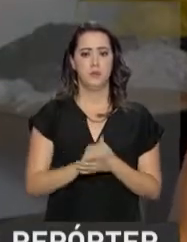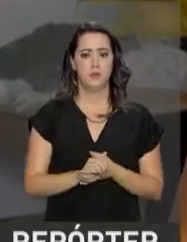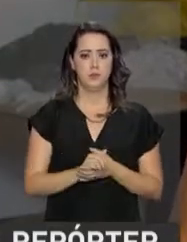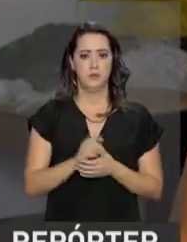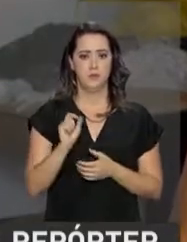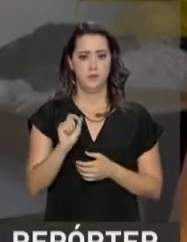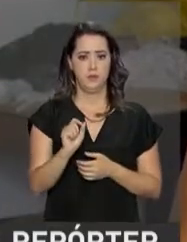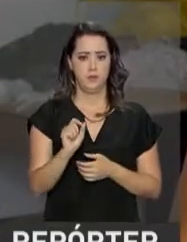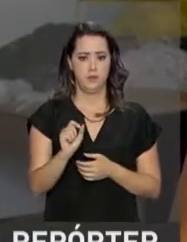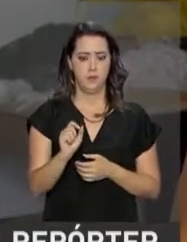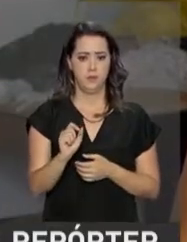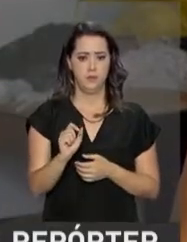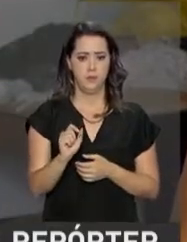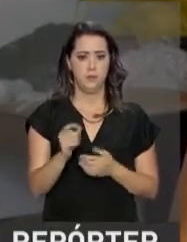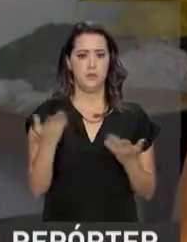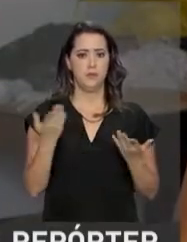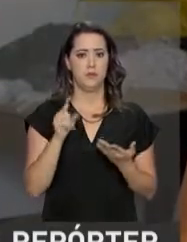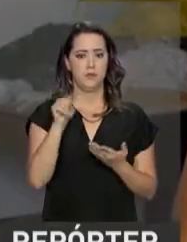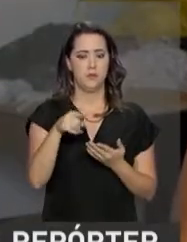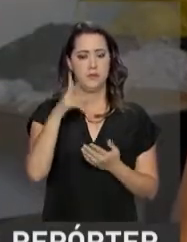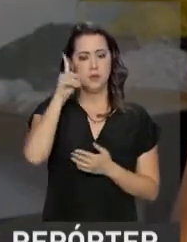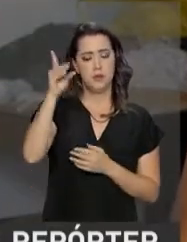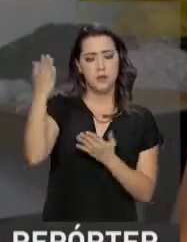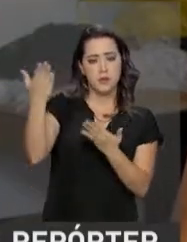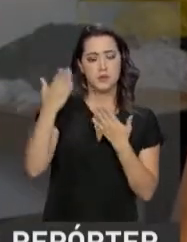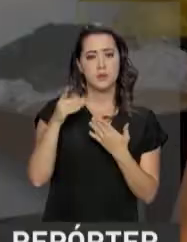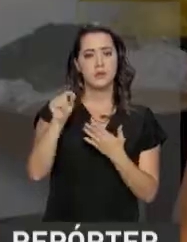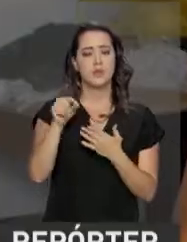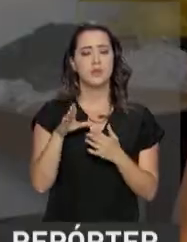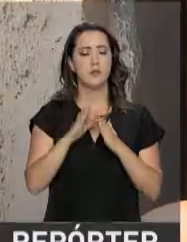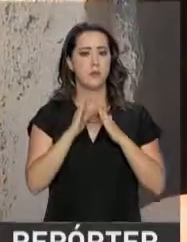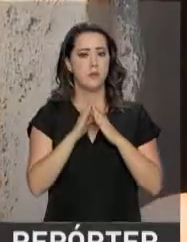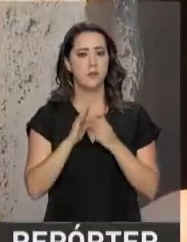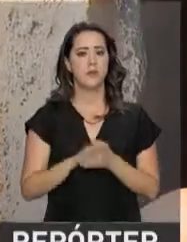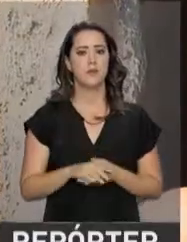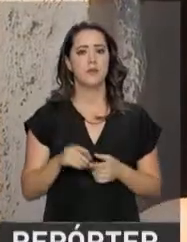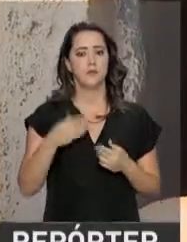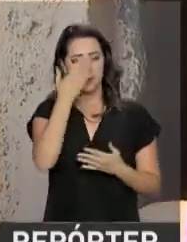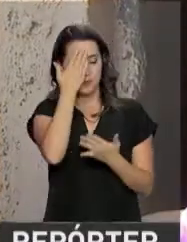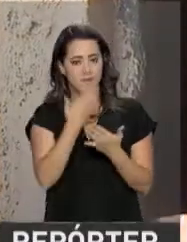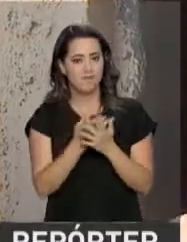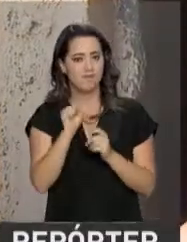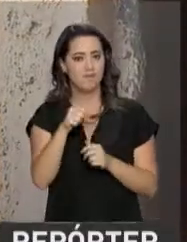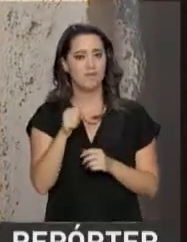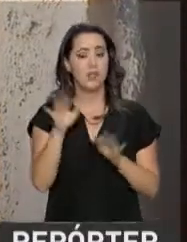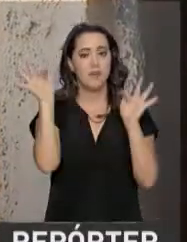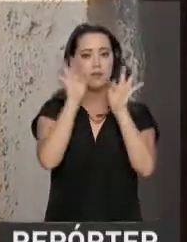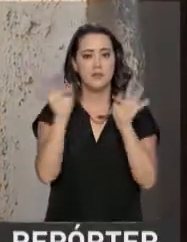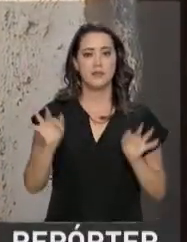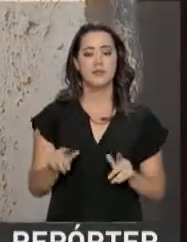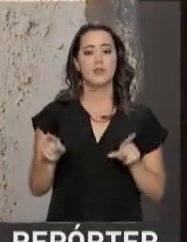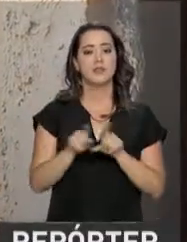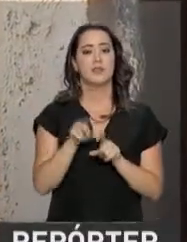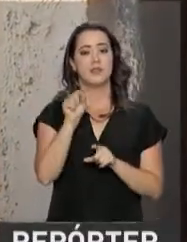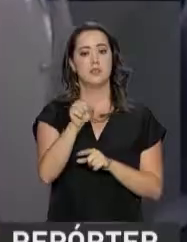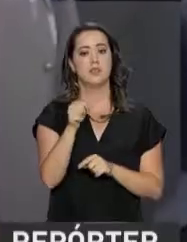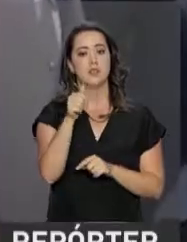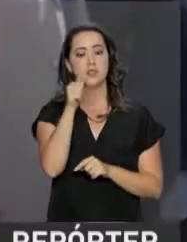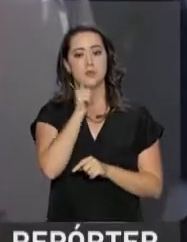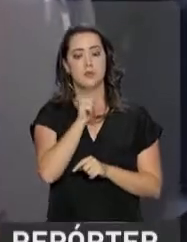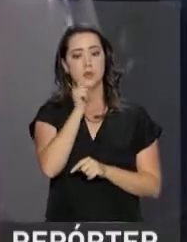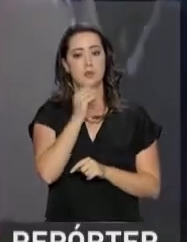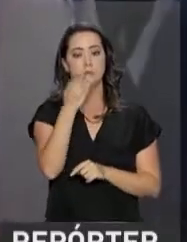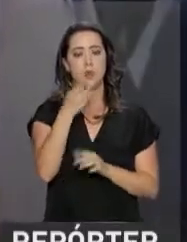para mim morar. E agora Deus me deu, eu tenho certeza que foi Ele que me deu. A felicidade da dona Maria Luísa é